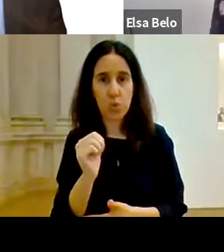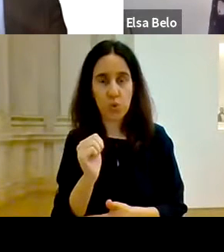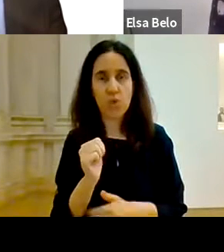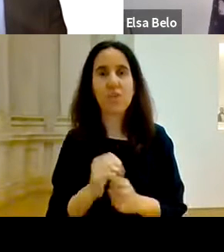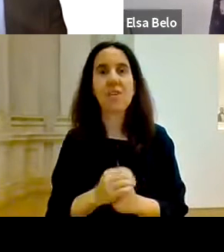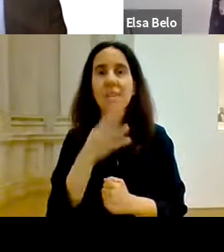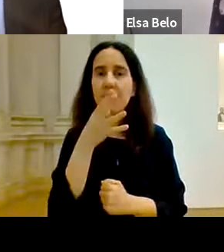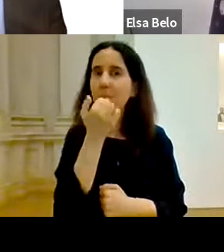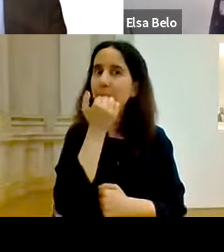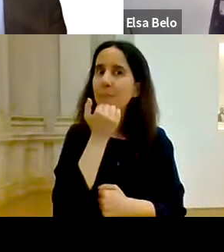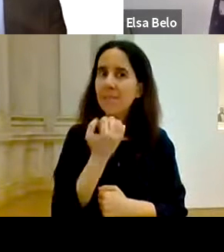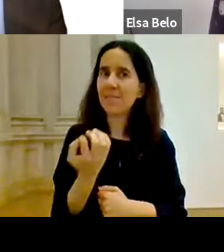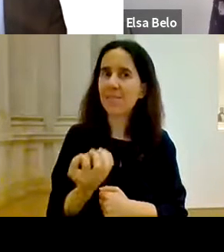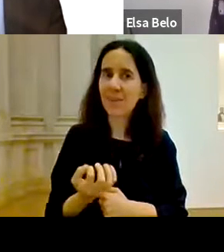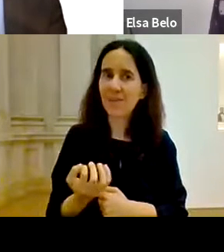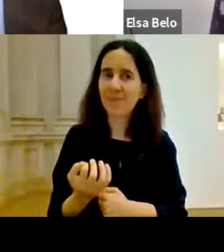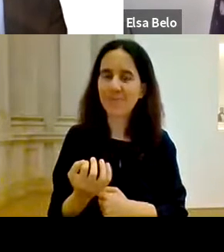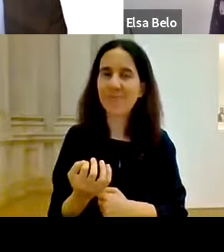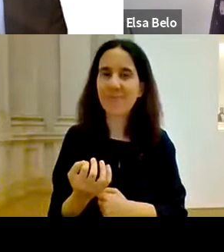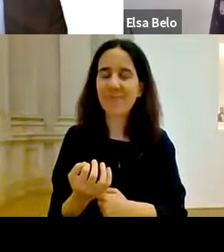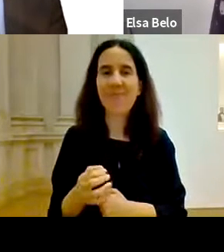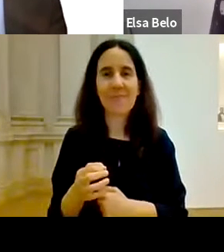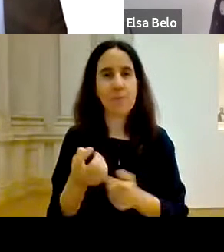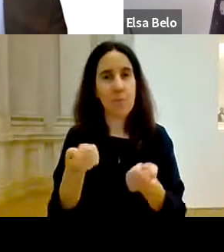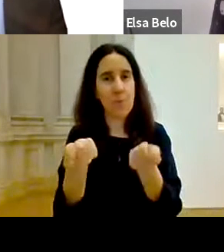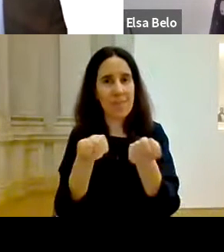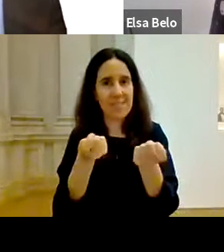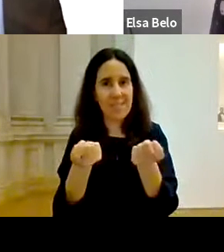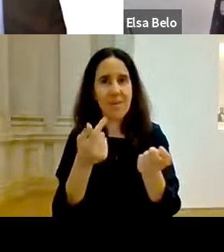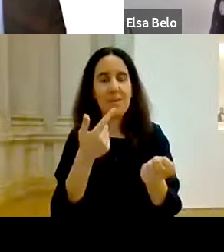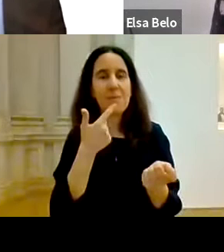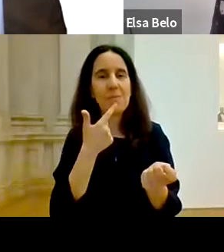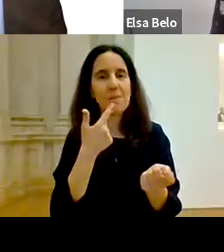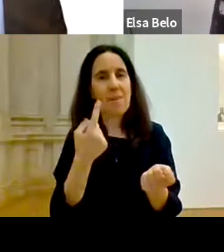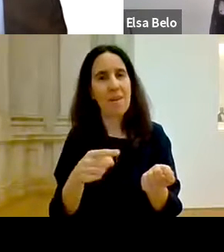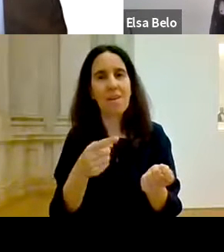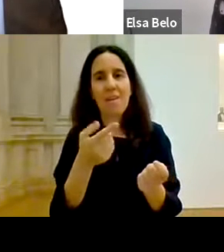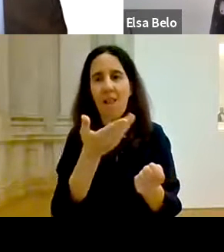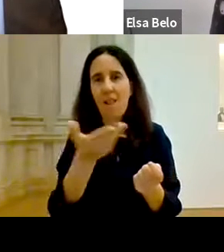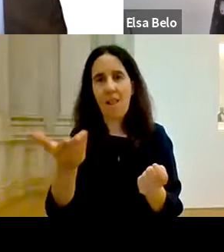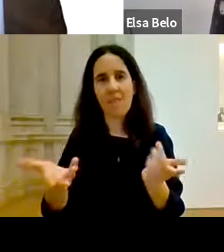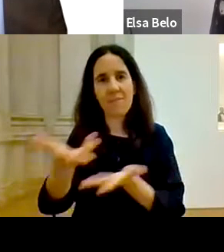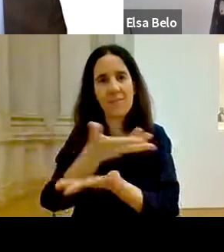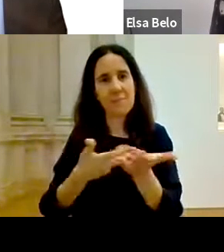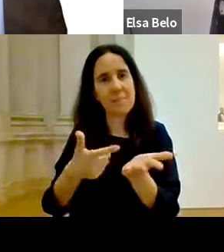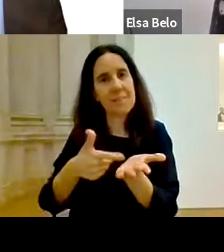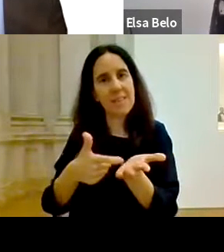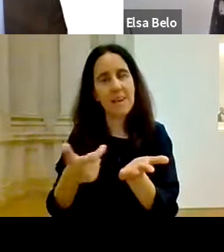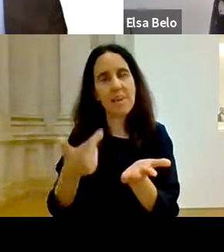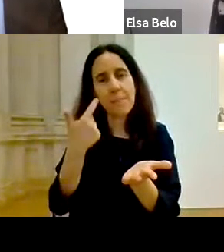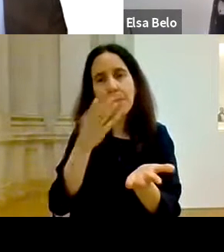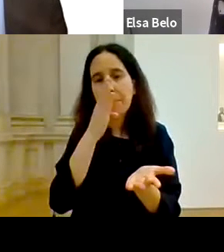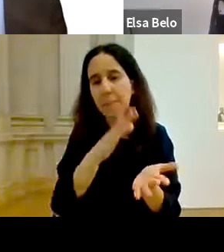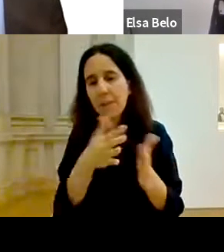dizer que foi um prazer, de facto, fazer esta moderação, perceber aqui estas dinâmicas necessárias para implementarmos aqui